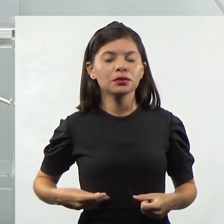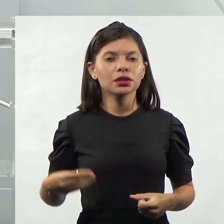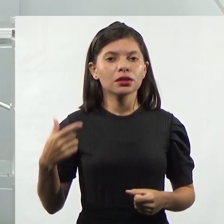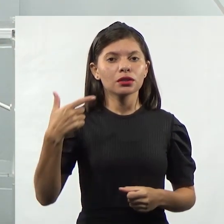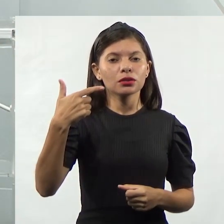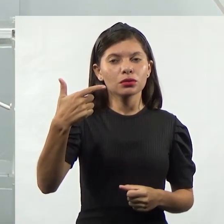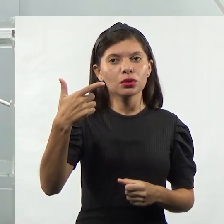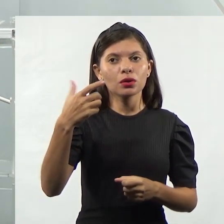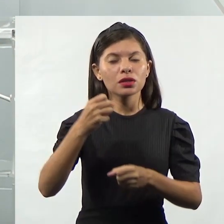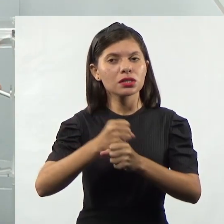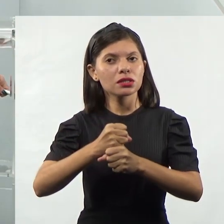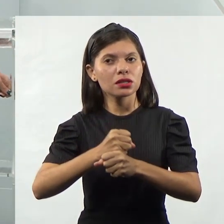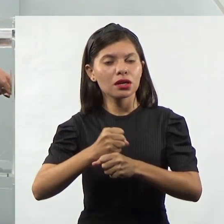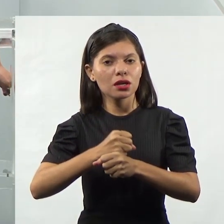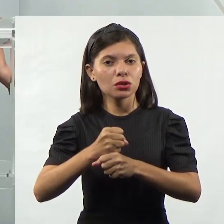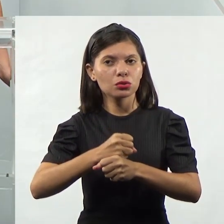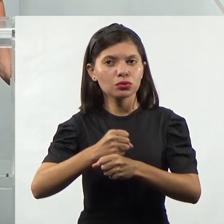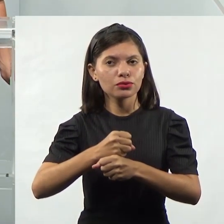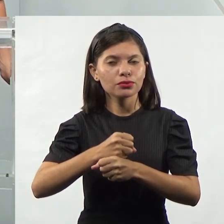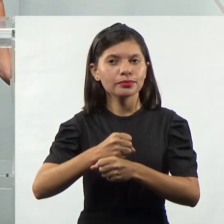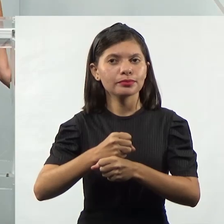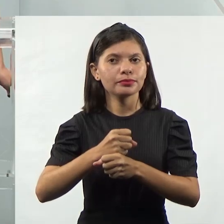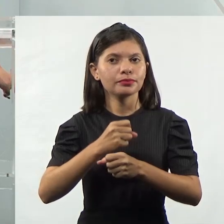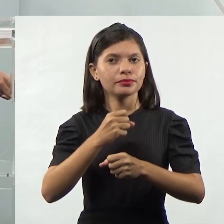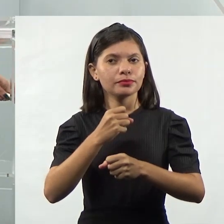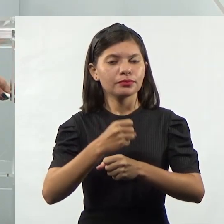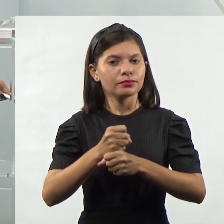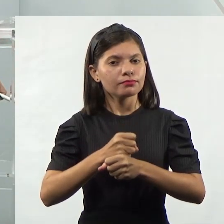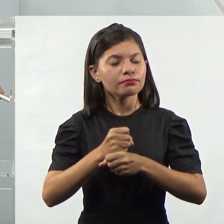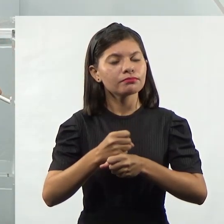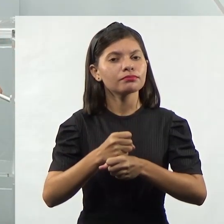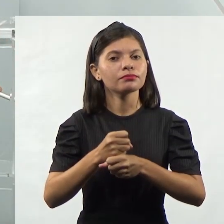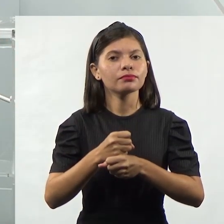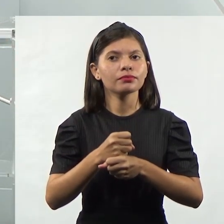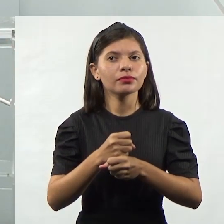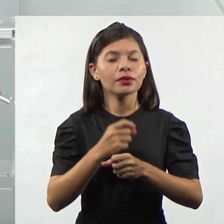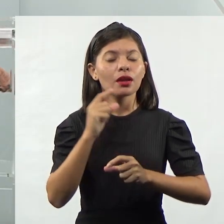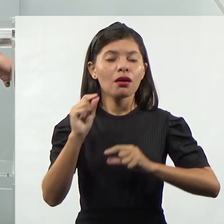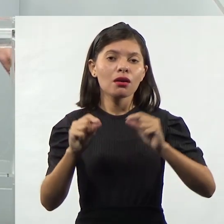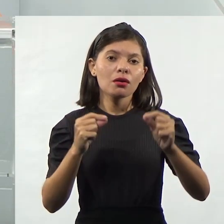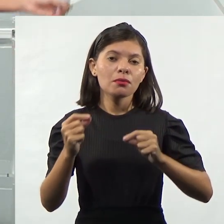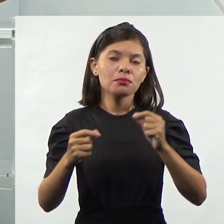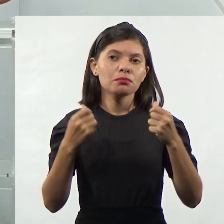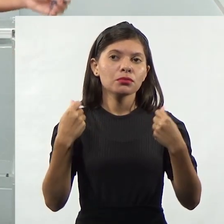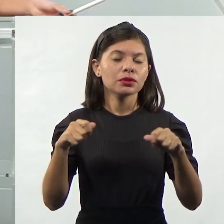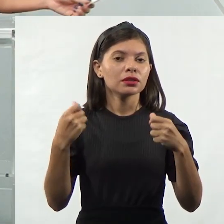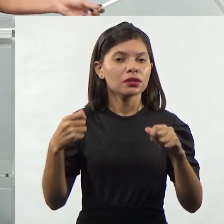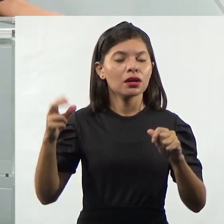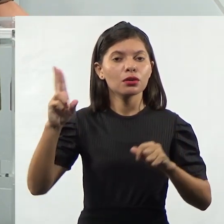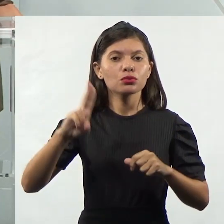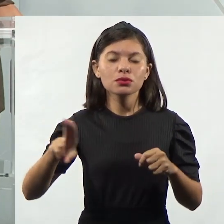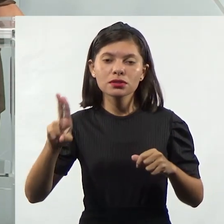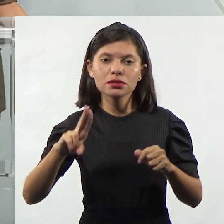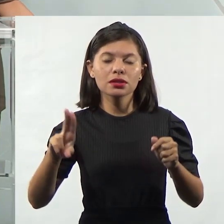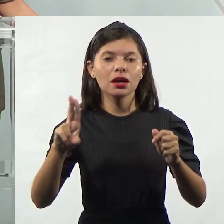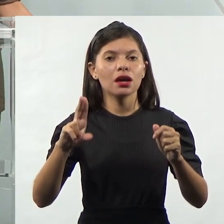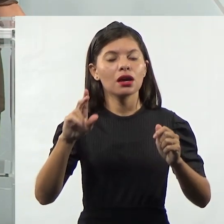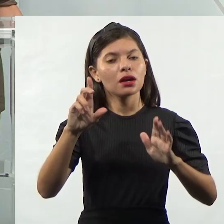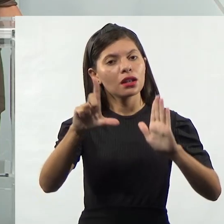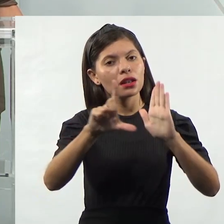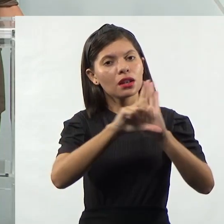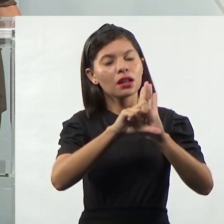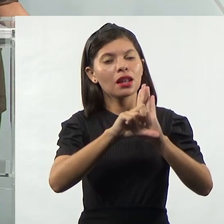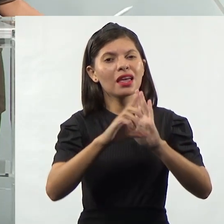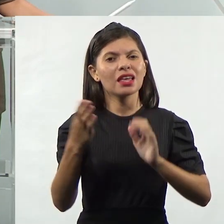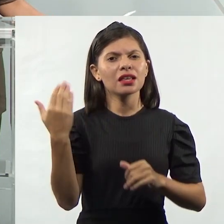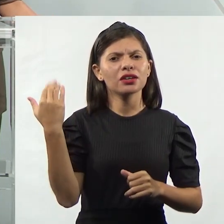se preparar. Enquanto isso, de 2021 até 1/4 de 2023, ela poderia continuar usando a